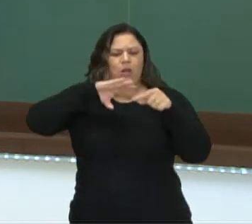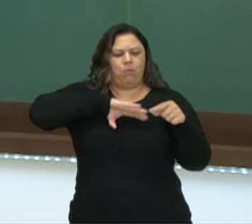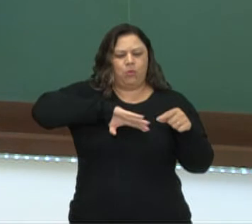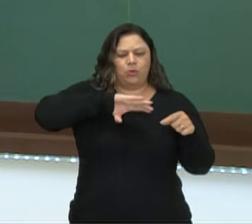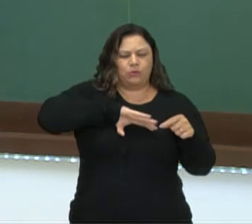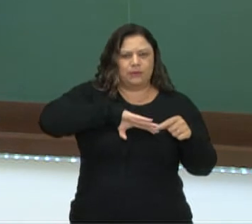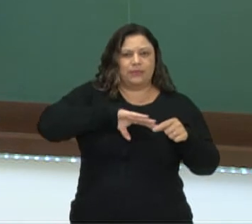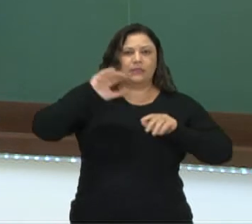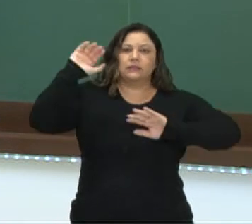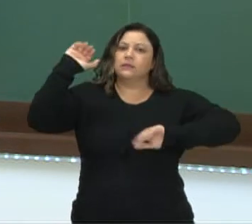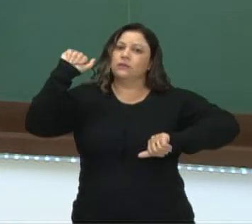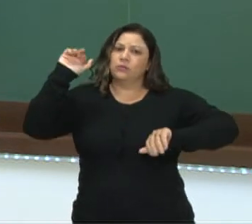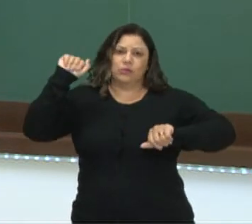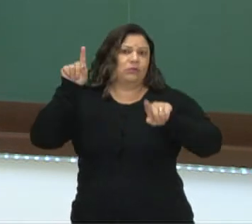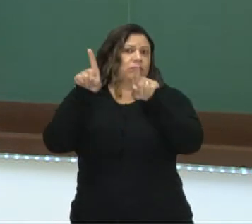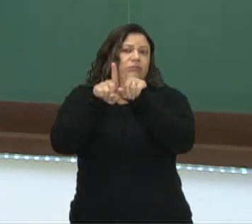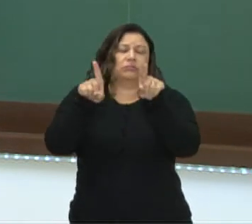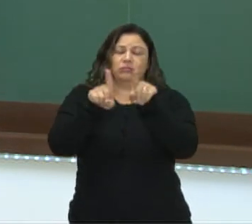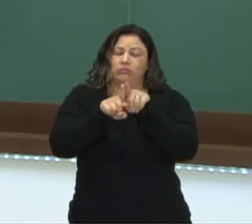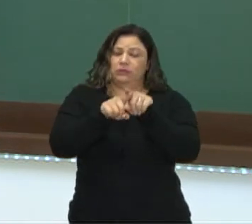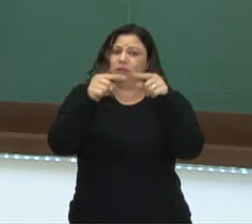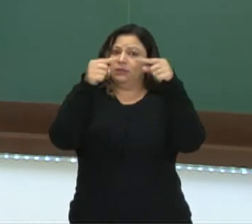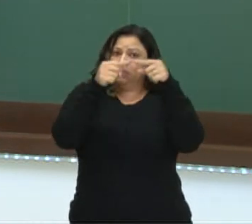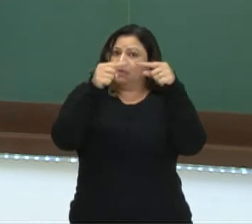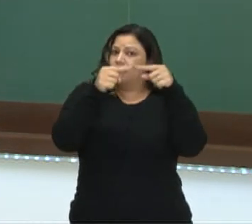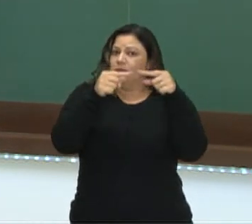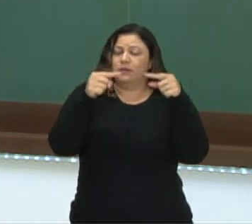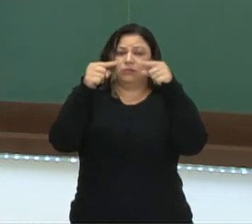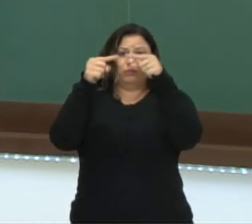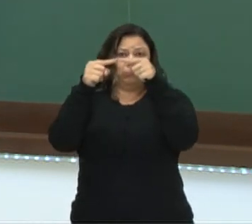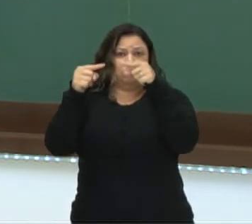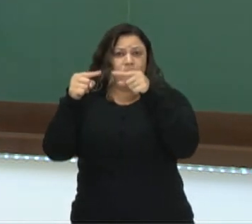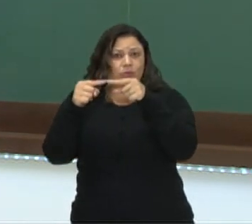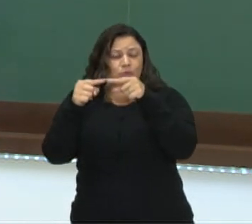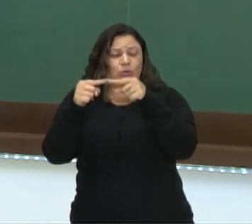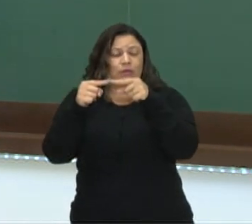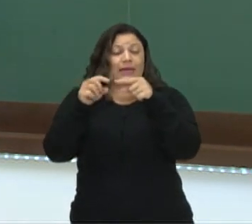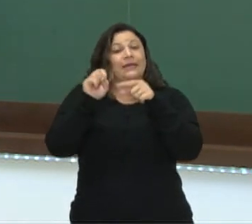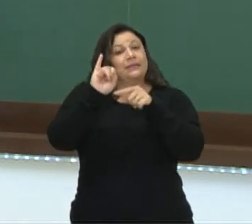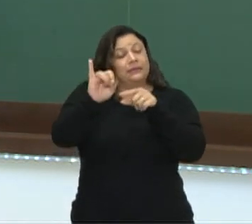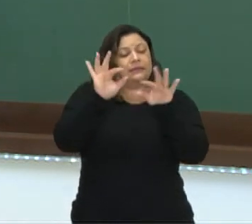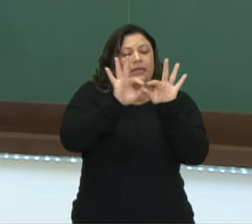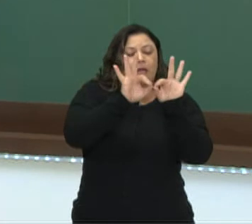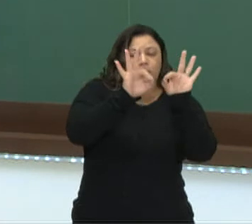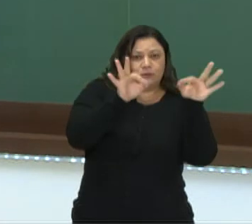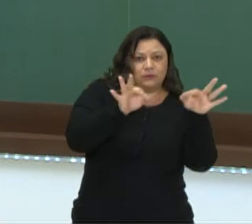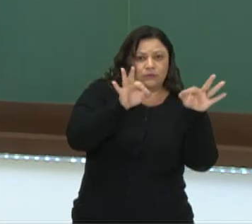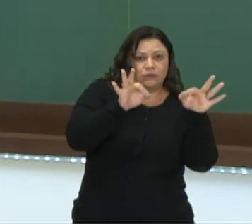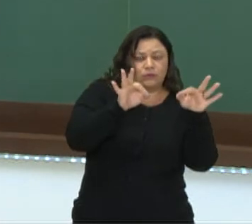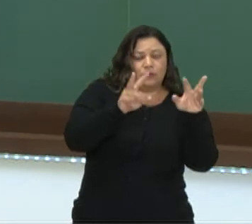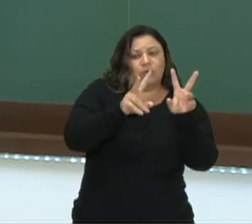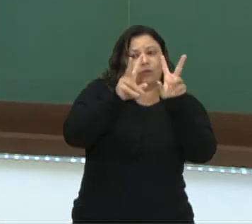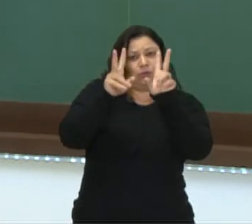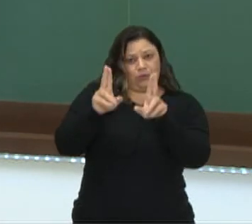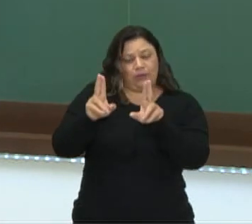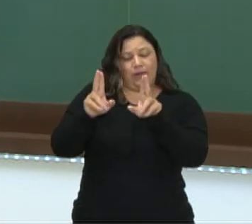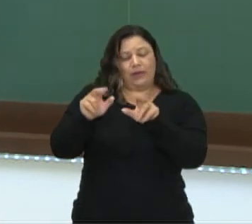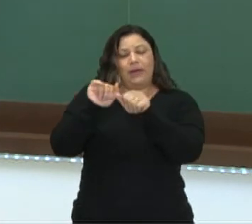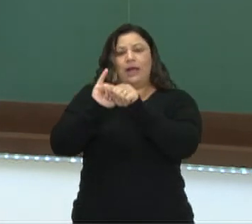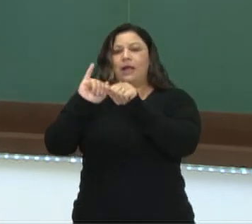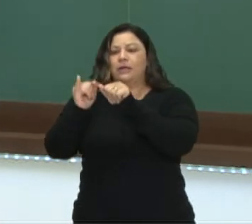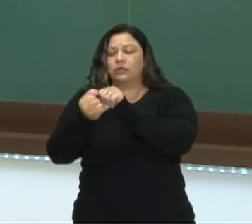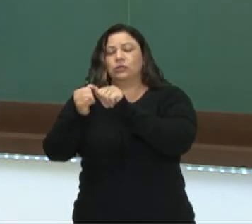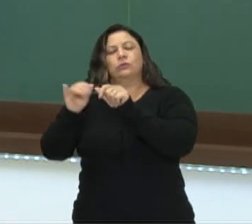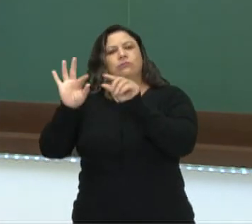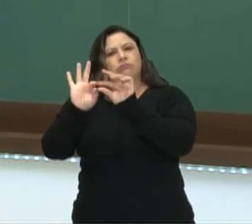né? Se ele é um substantivo feminino singular, eu tenho que utilizar um adjetivo feminino